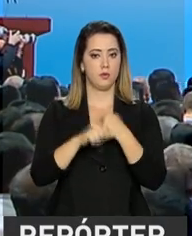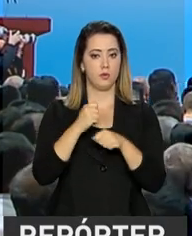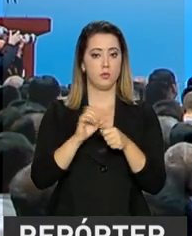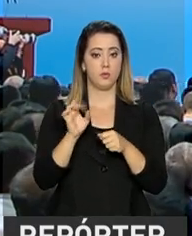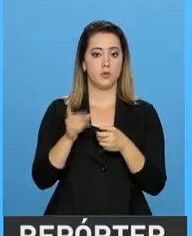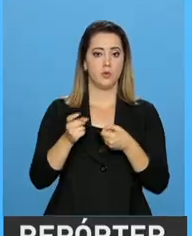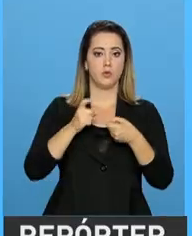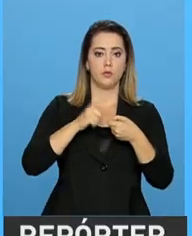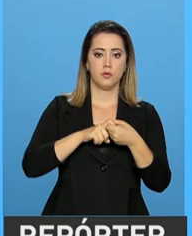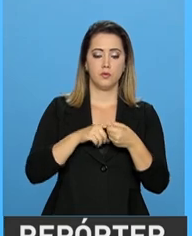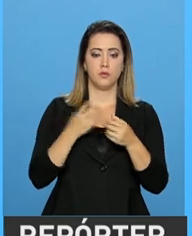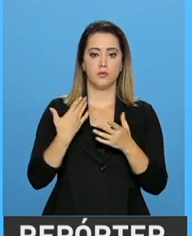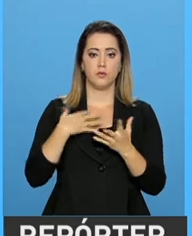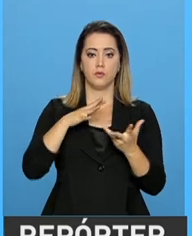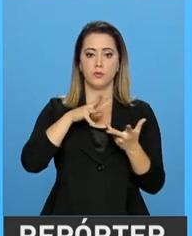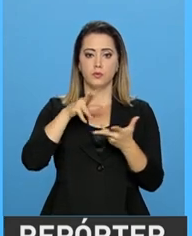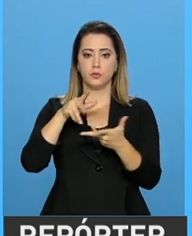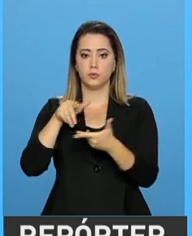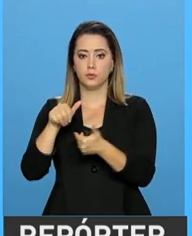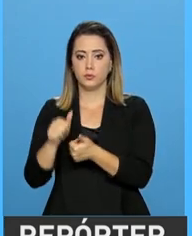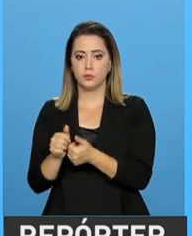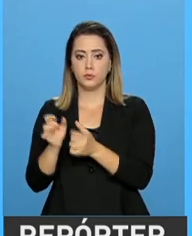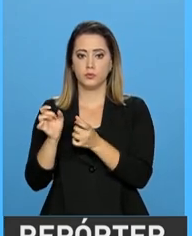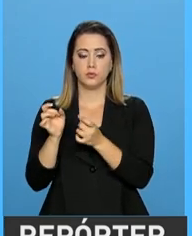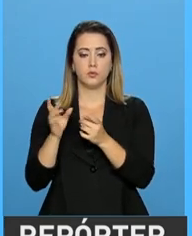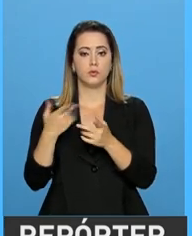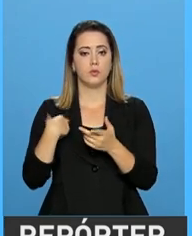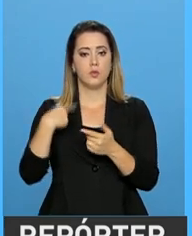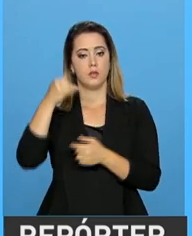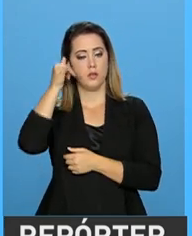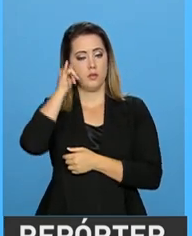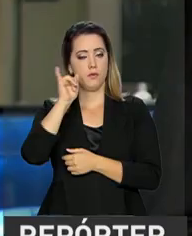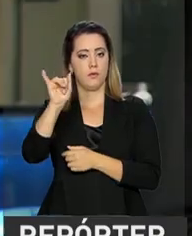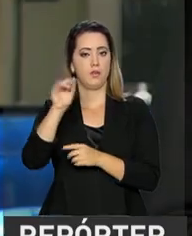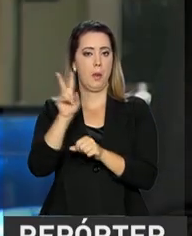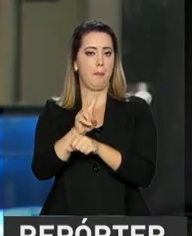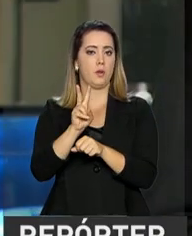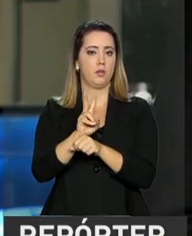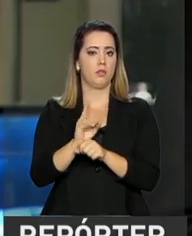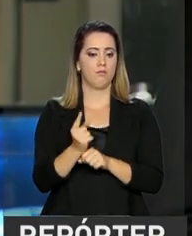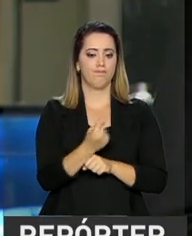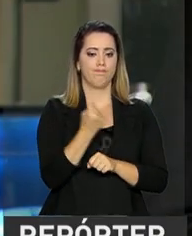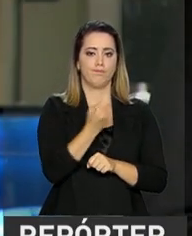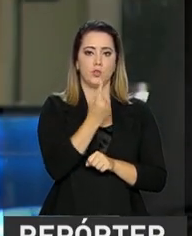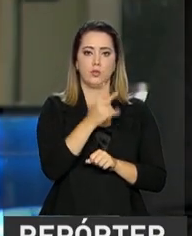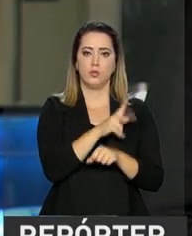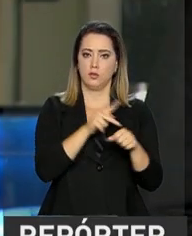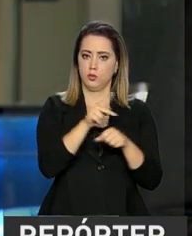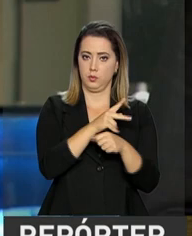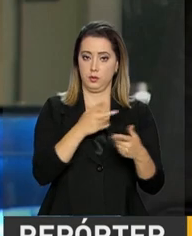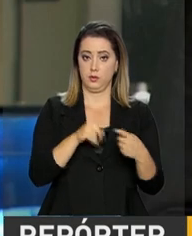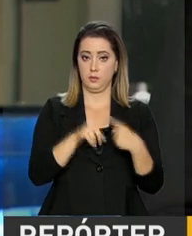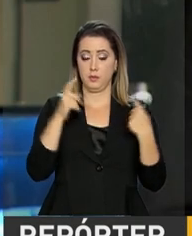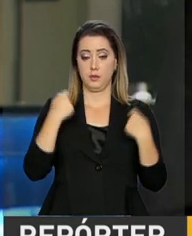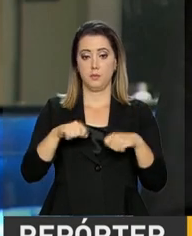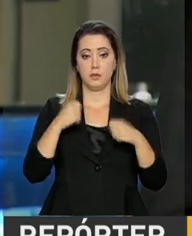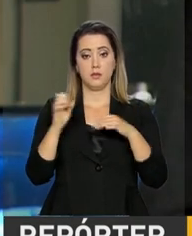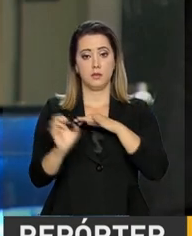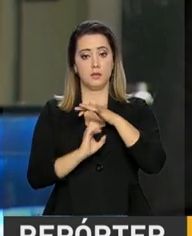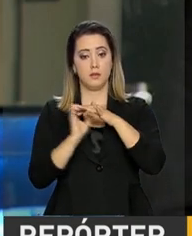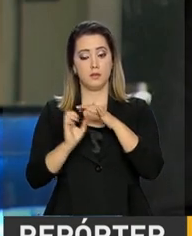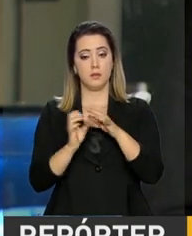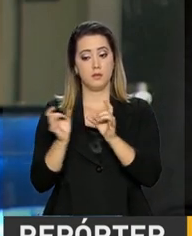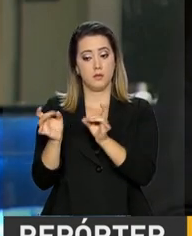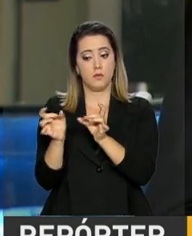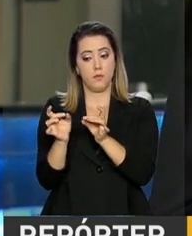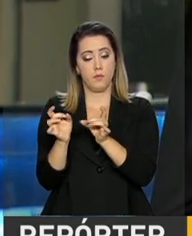retomada com a globalização e o combate ao protecionismo mas para isso os empresários defendem que o comércio